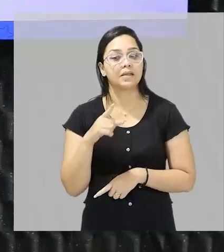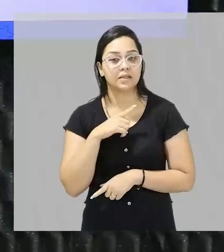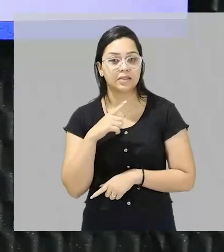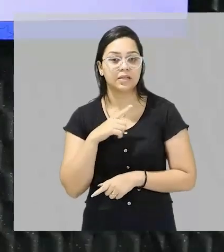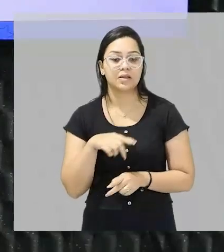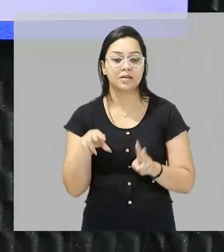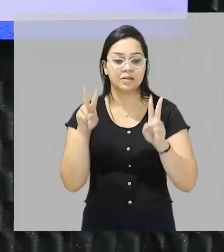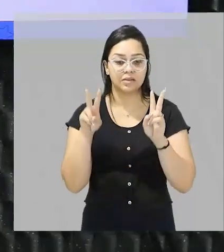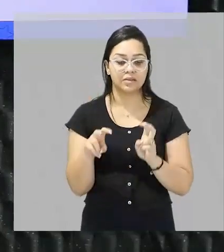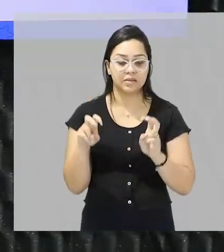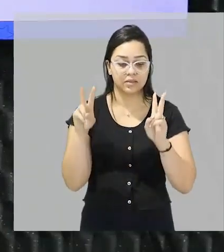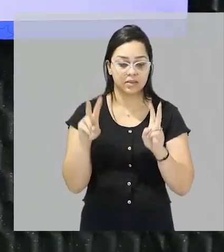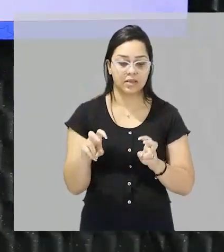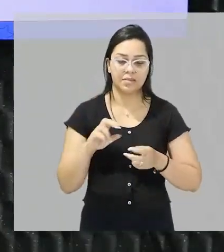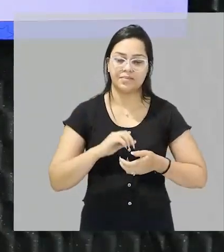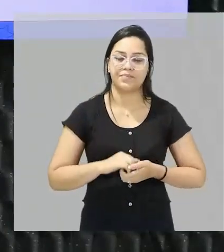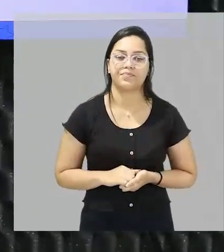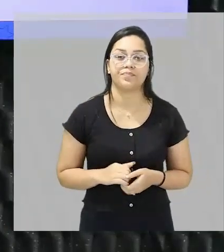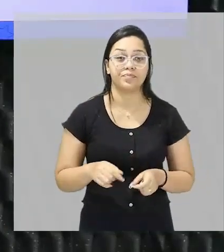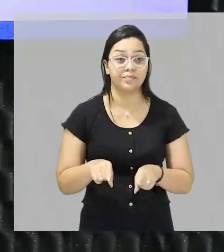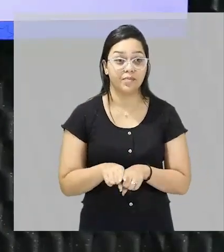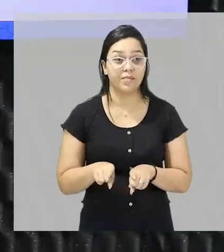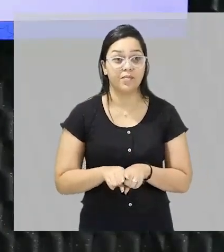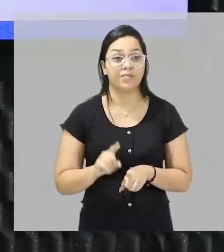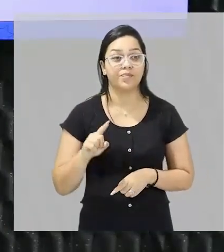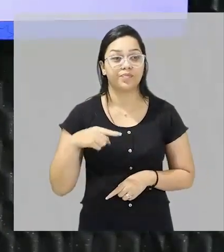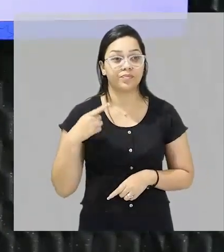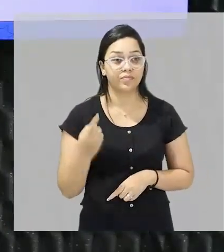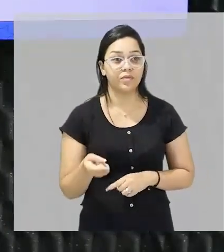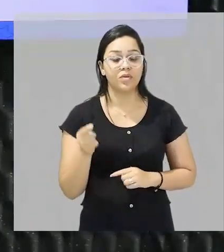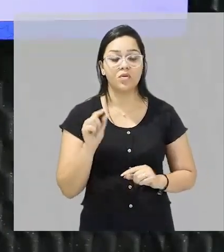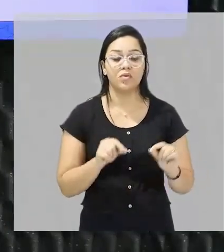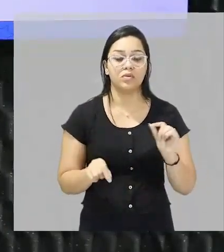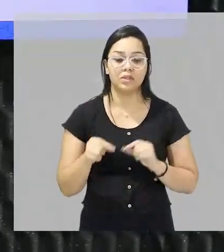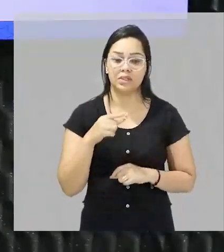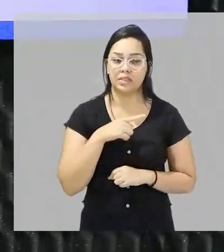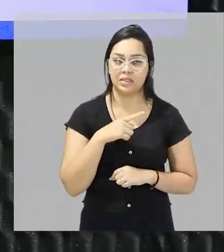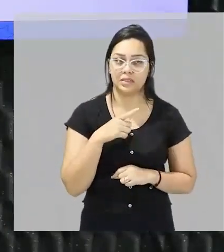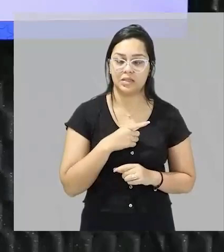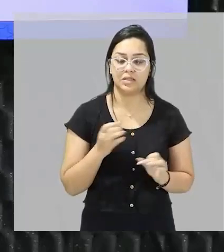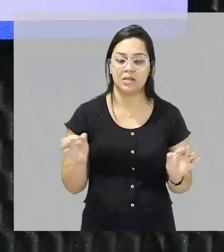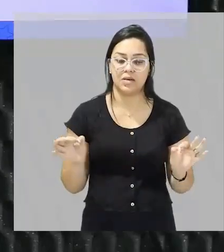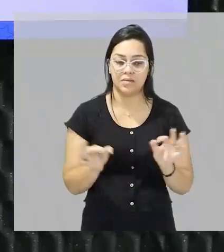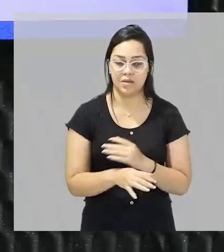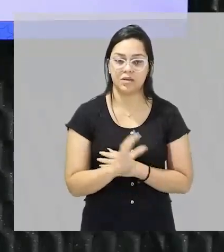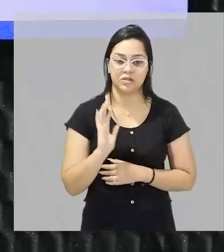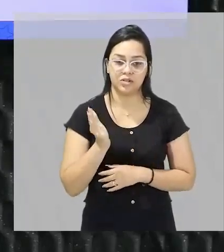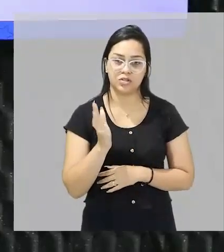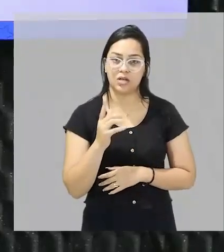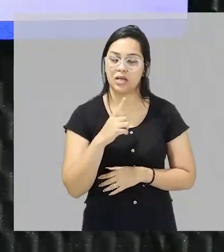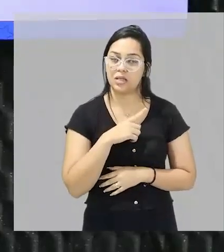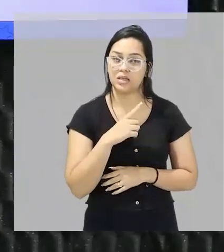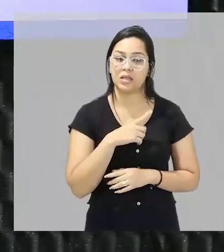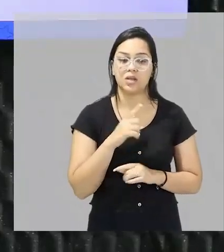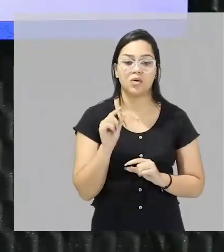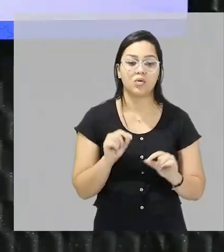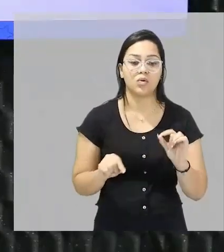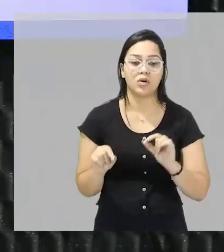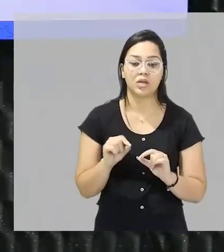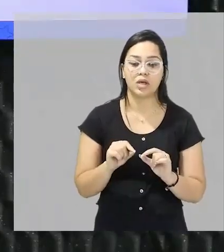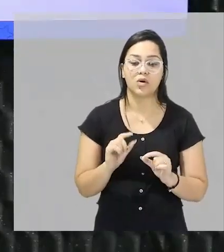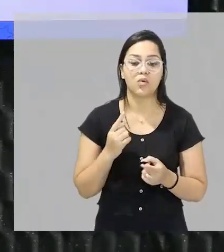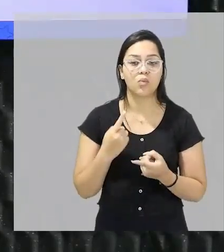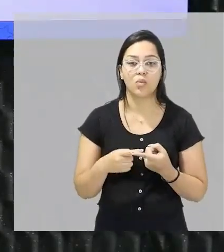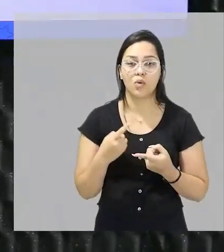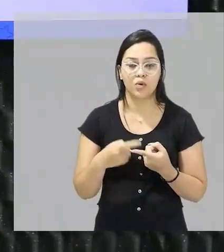sobre determinados temas. E logo em seguida, ela traz lá no final, tá grifado ali, ela traz o